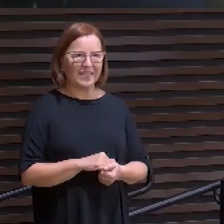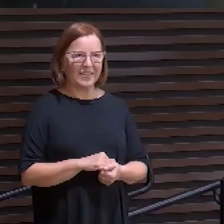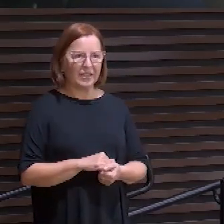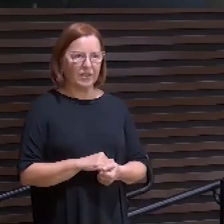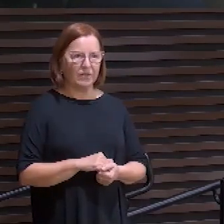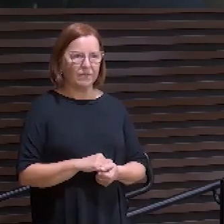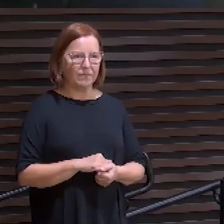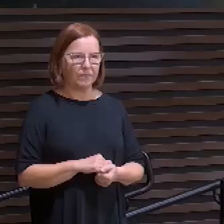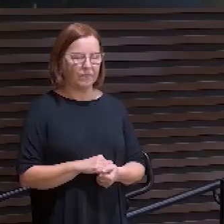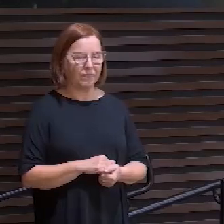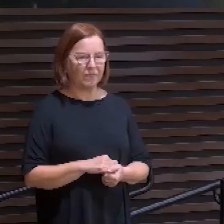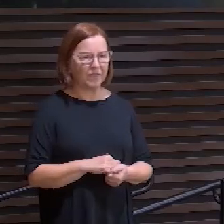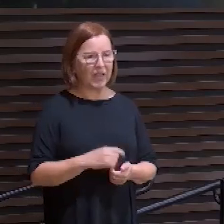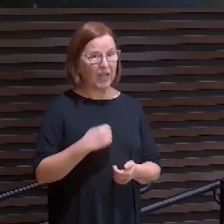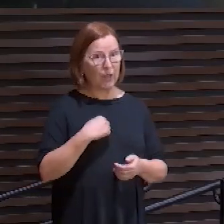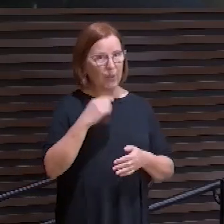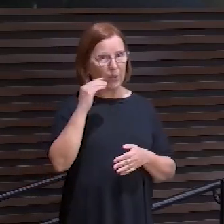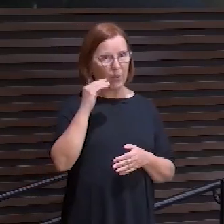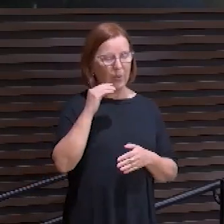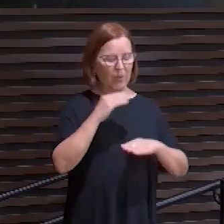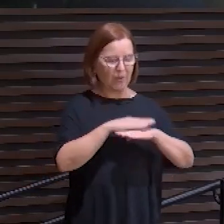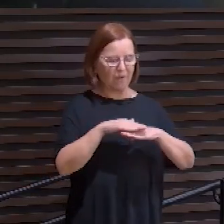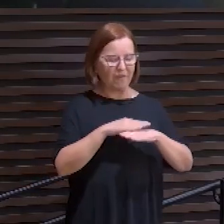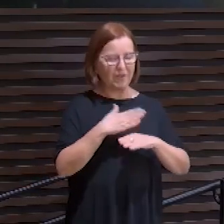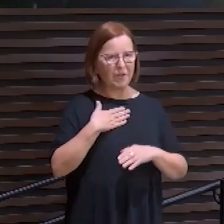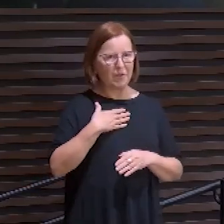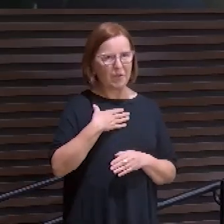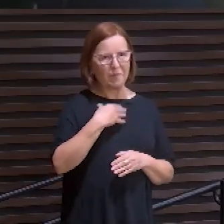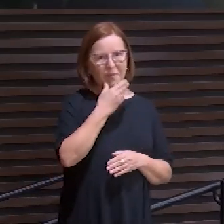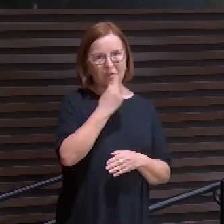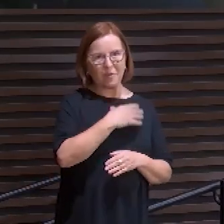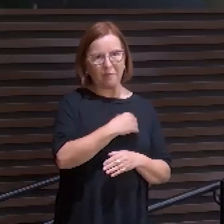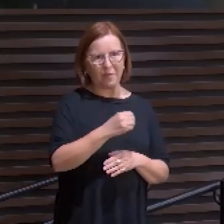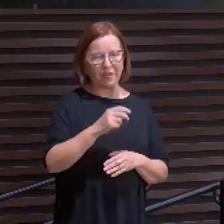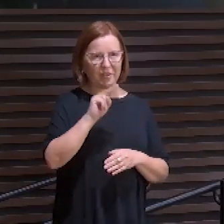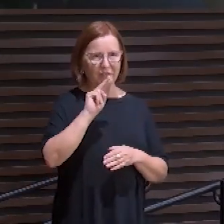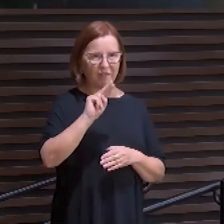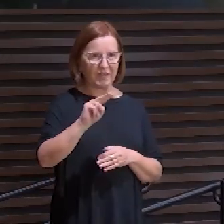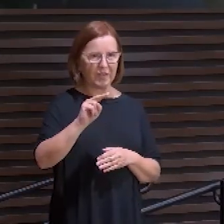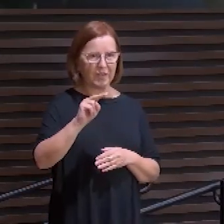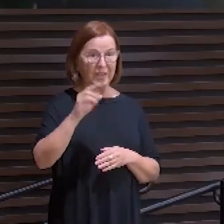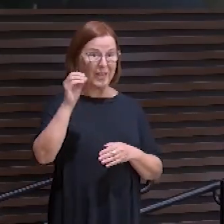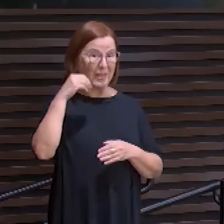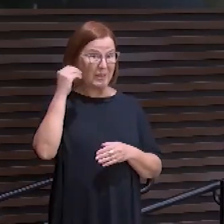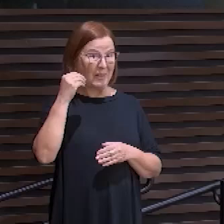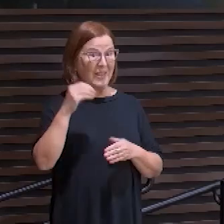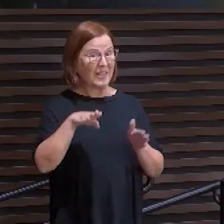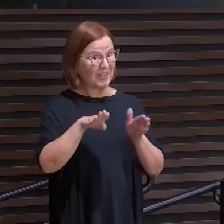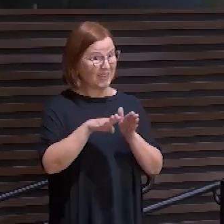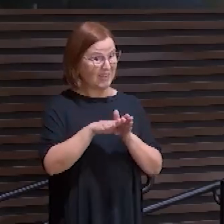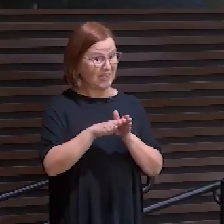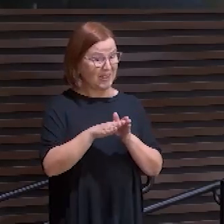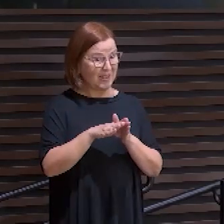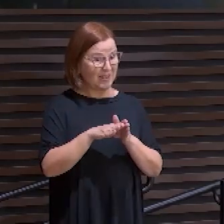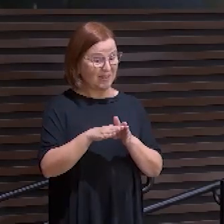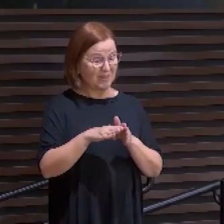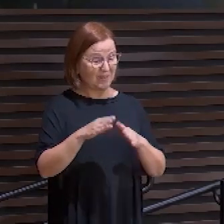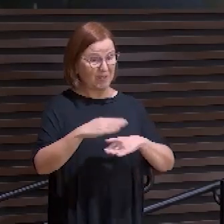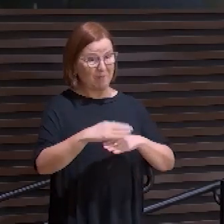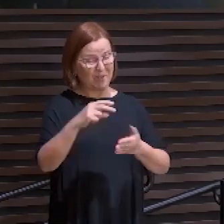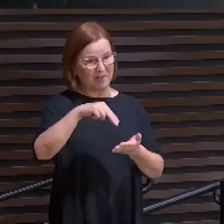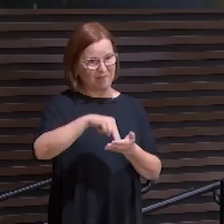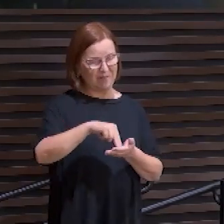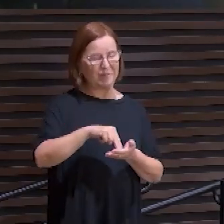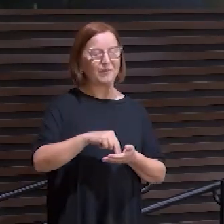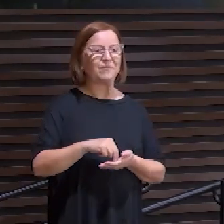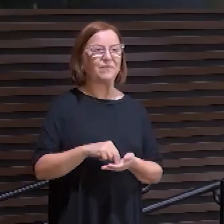Outro dia eu estava conversando com meu filho e vendo que a experiência dele está chegando mais sólida.